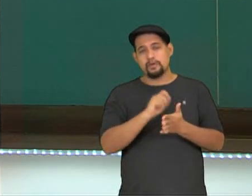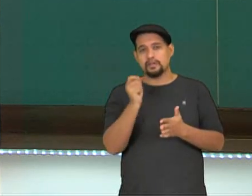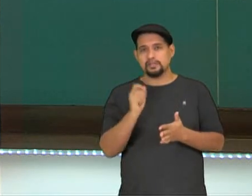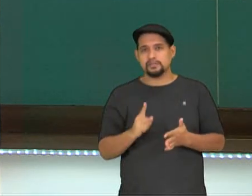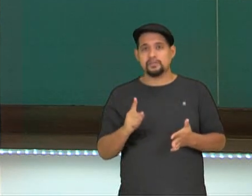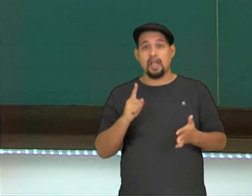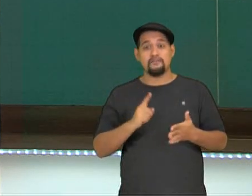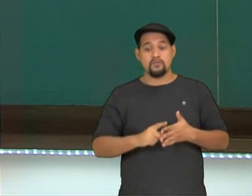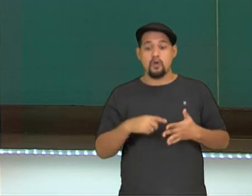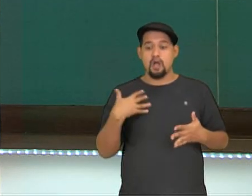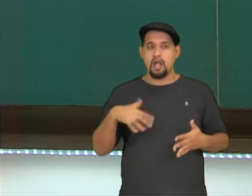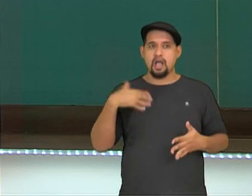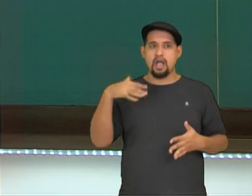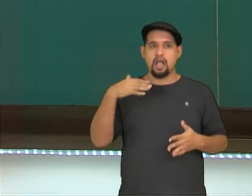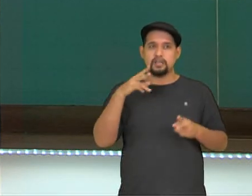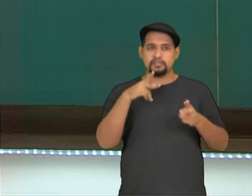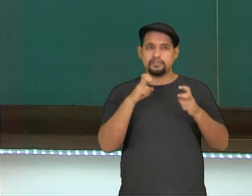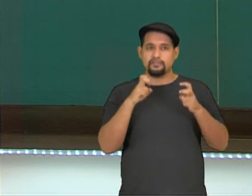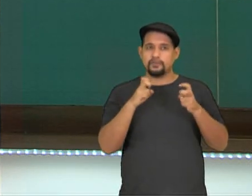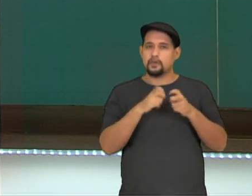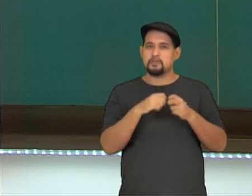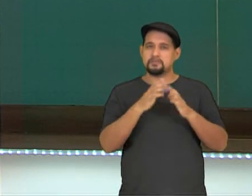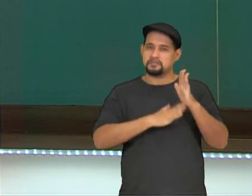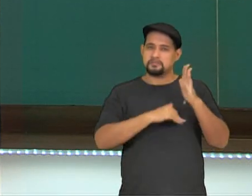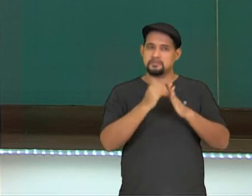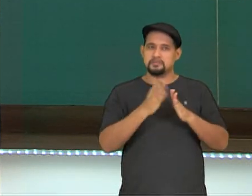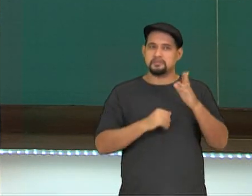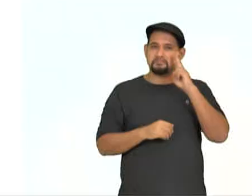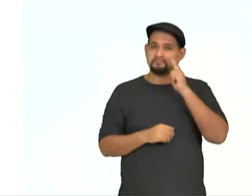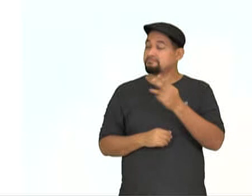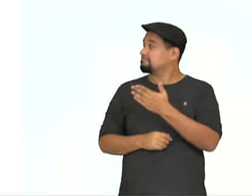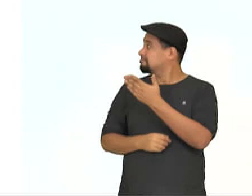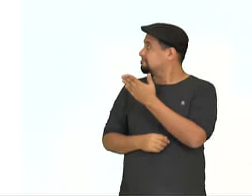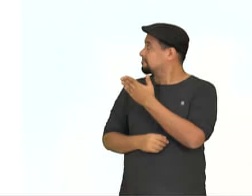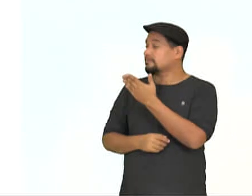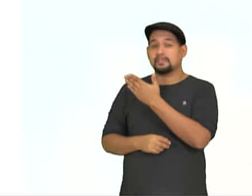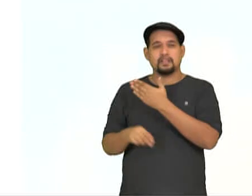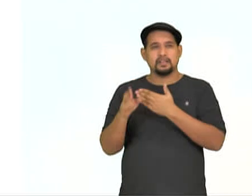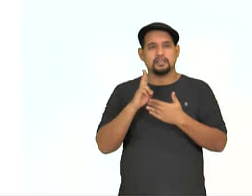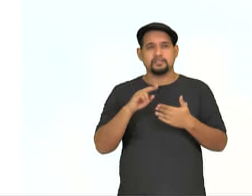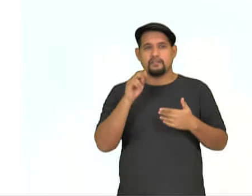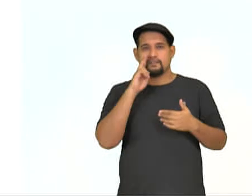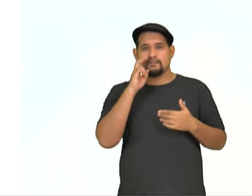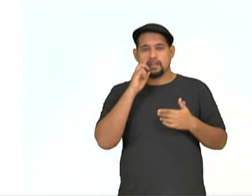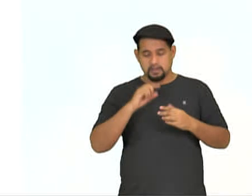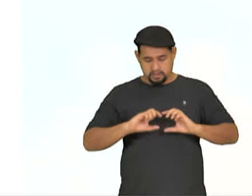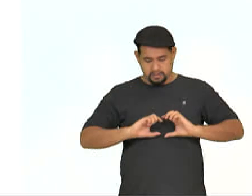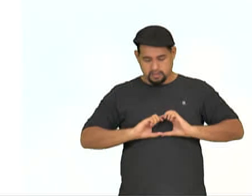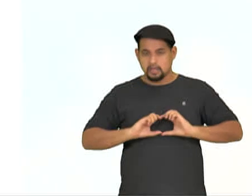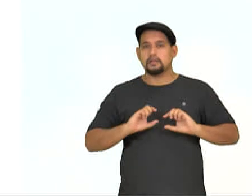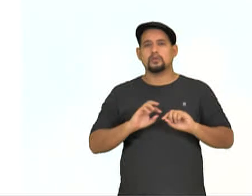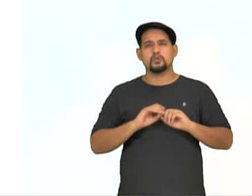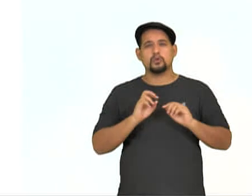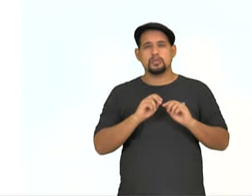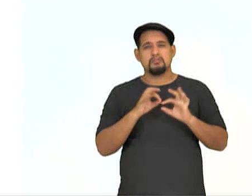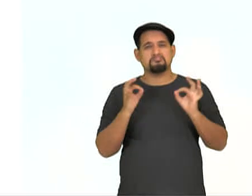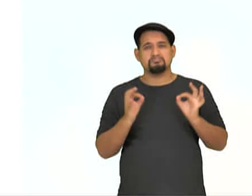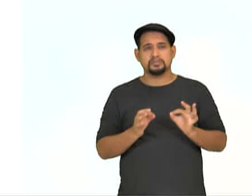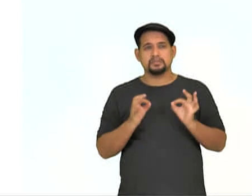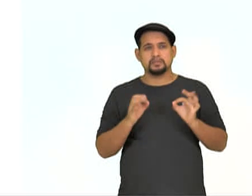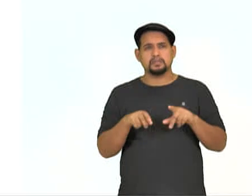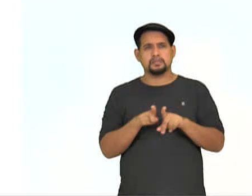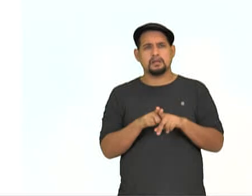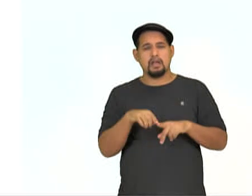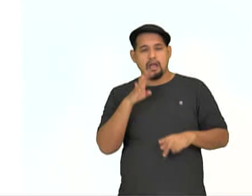tornou uma riqueza. E nós vemos essa obra aqui nesse colar, na época do Egito, nós vemos essa pedra bem aqui no meio, e essa pedra está totalmente pura. E eles